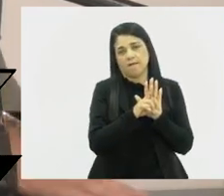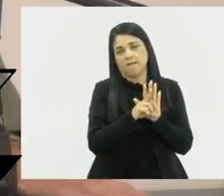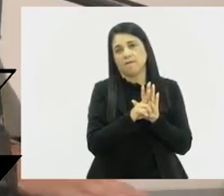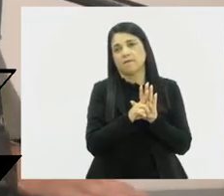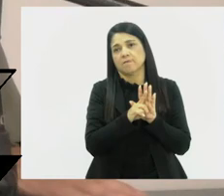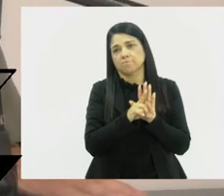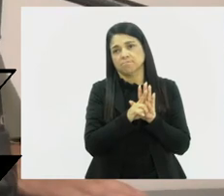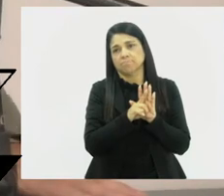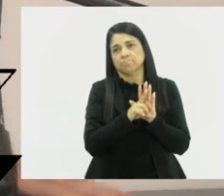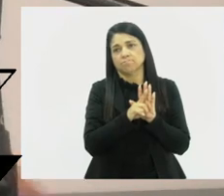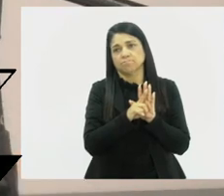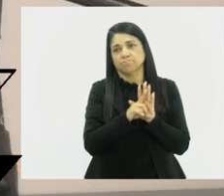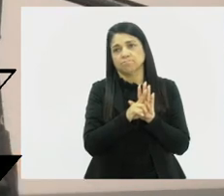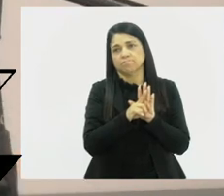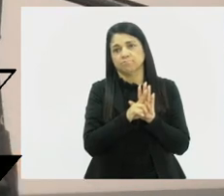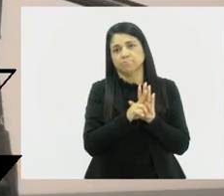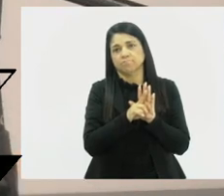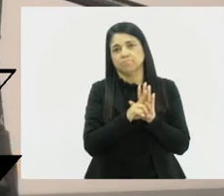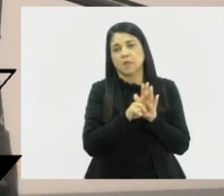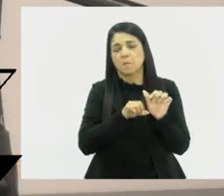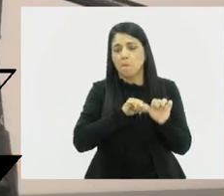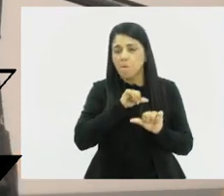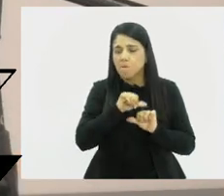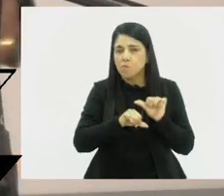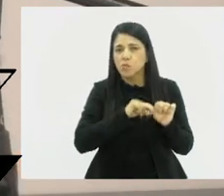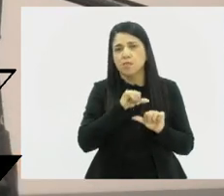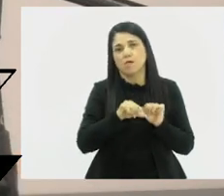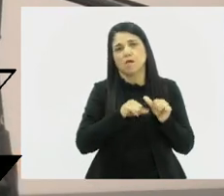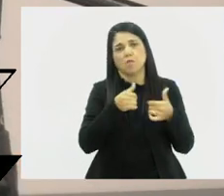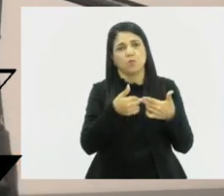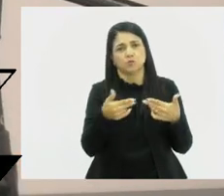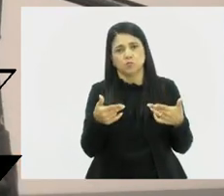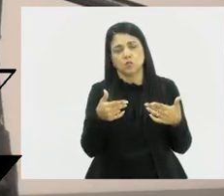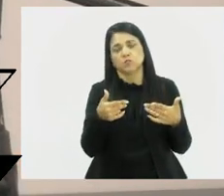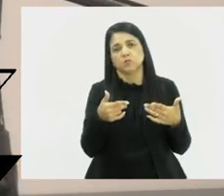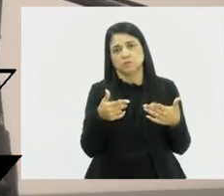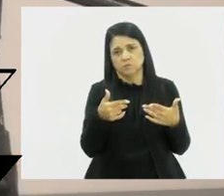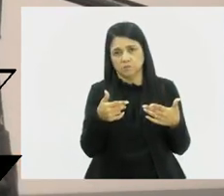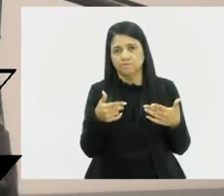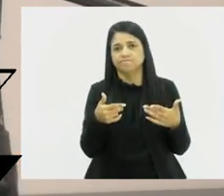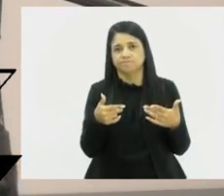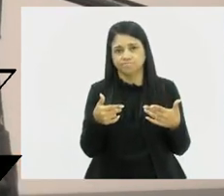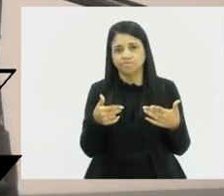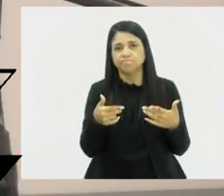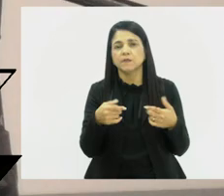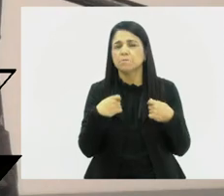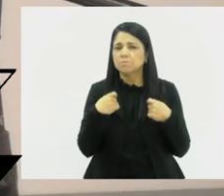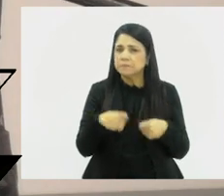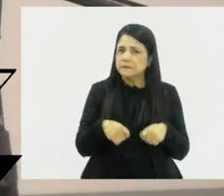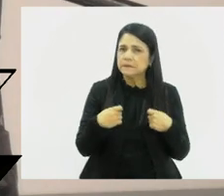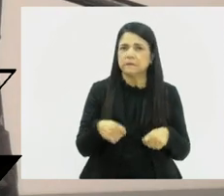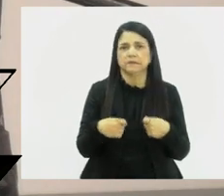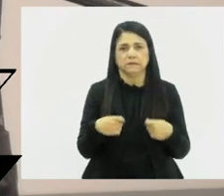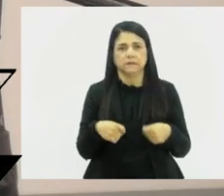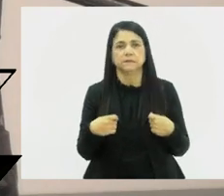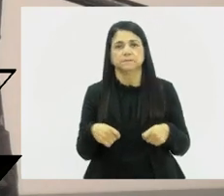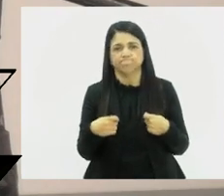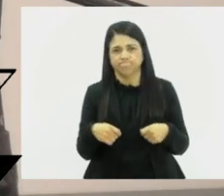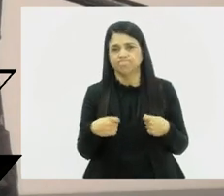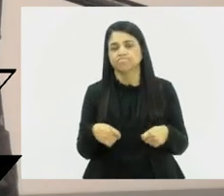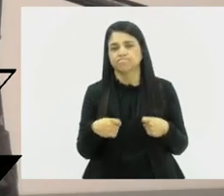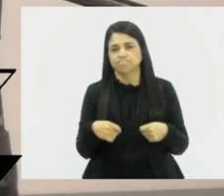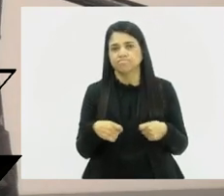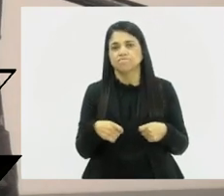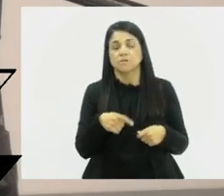lei, para mudar alguns pontos que estão em aberto ainda. Tem muita coisa que mudar. A gente,